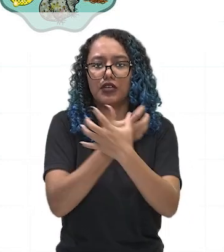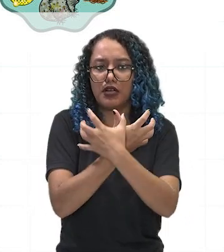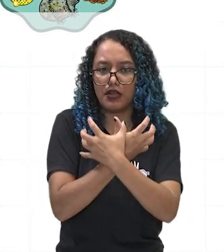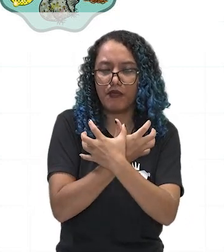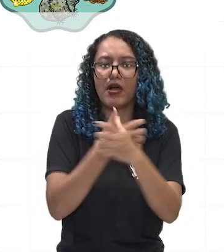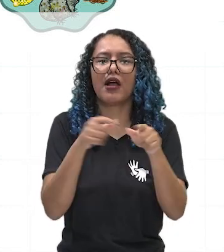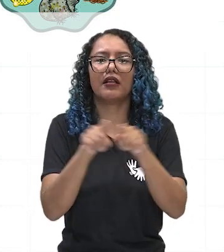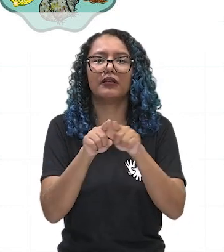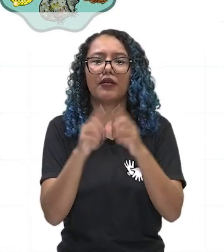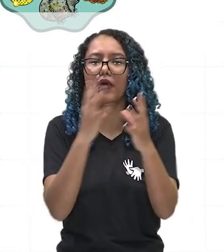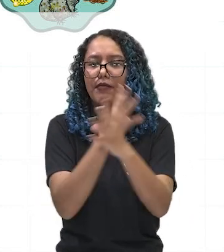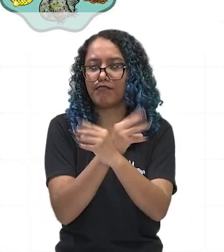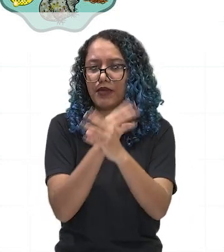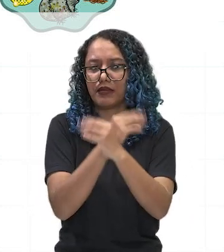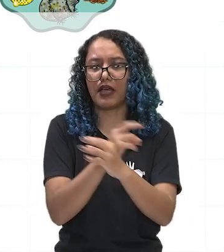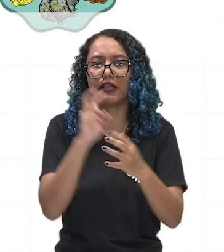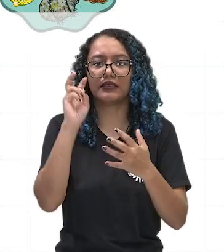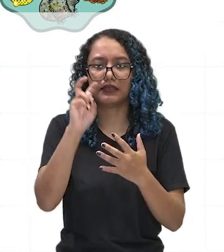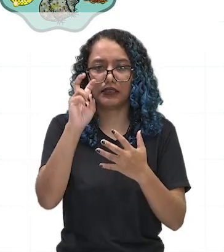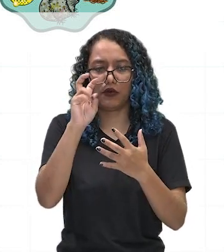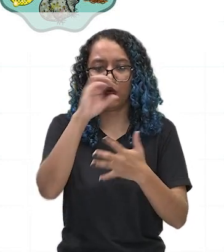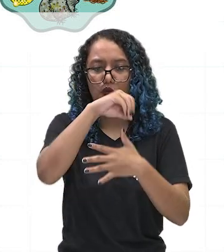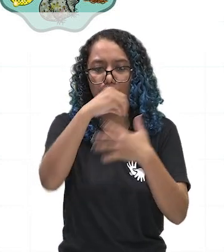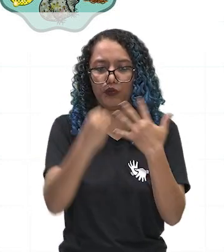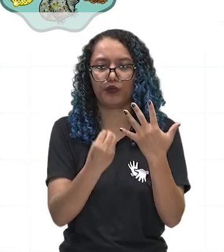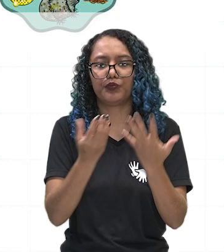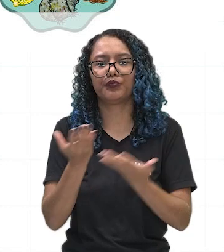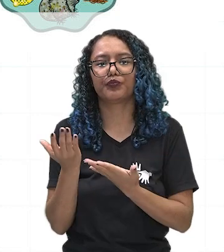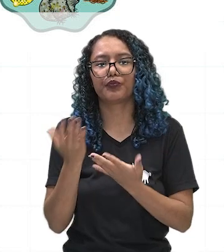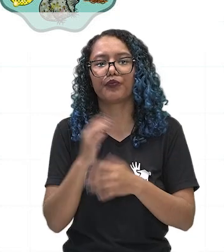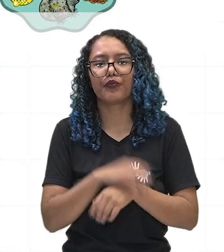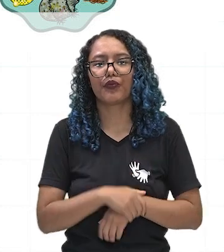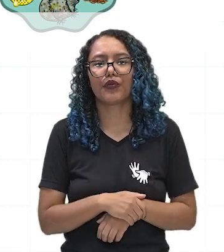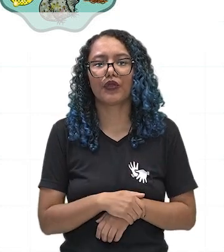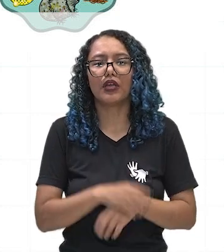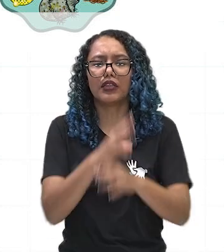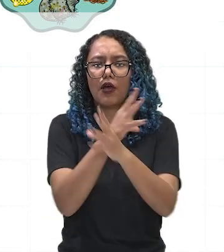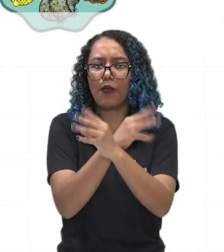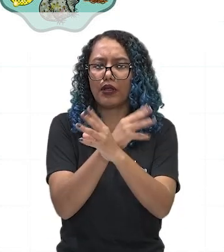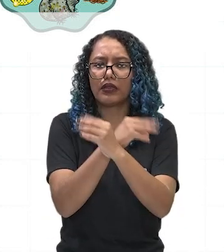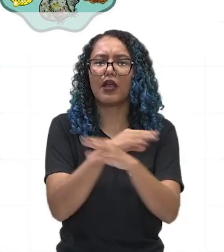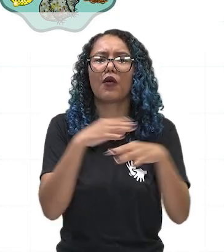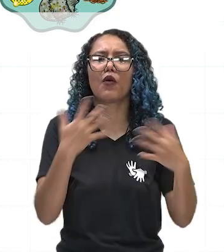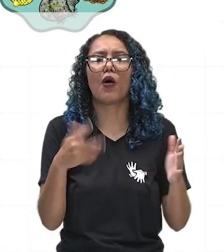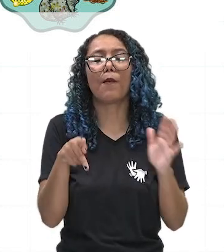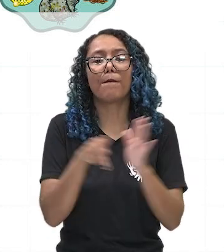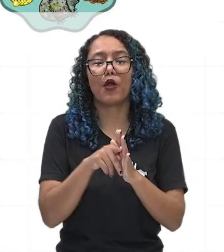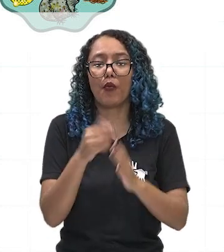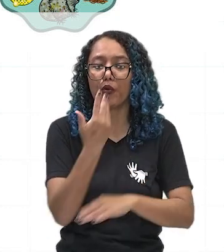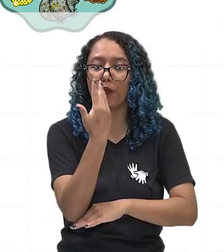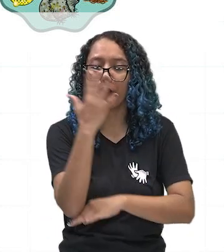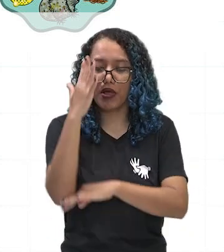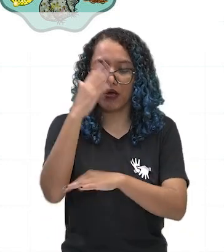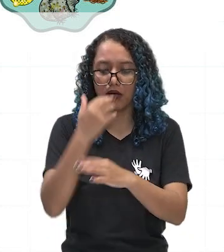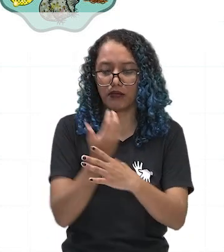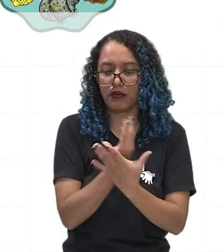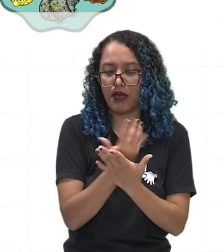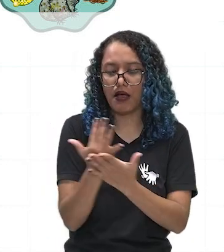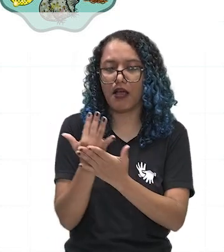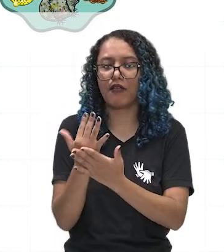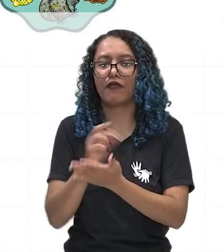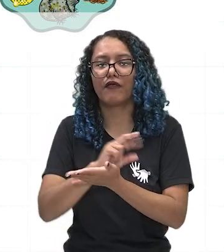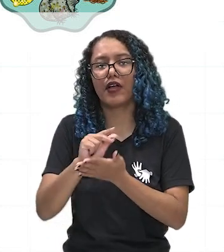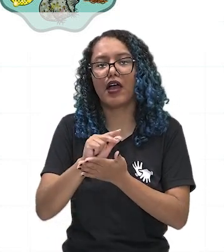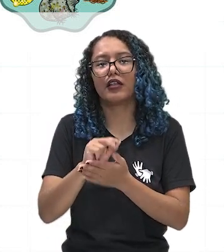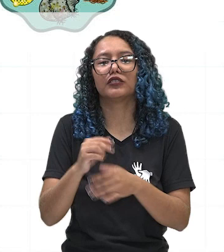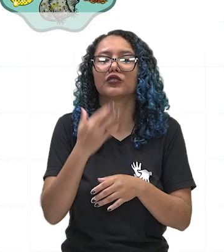e Plantae ou Plantei. Então, o reino Plantei ou Plantae é o reino das plantas, é isso que você enxerga aí